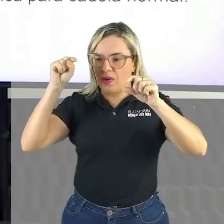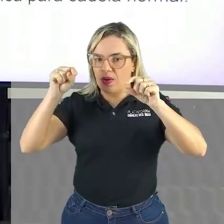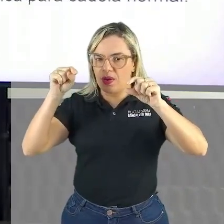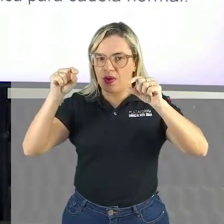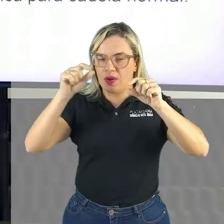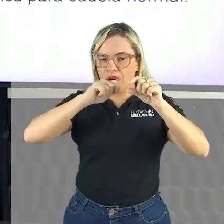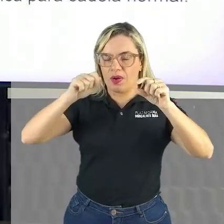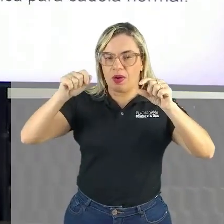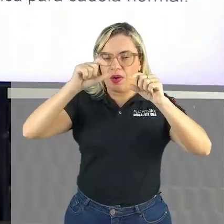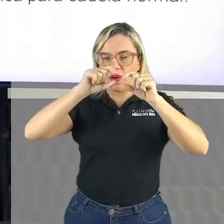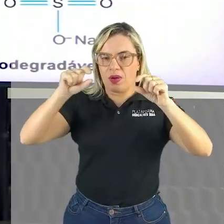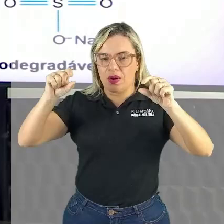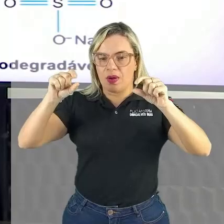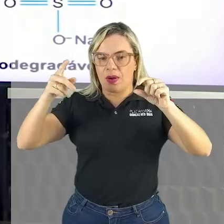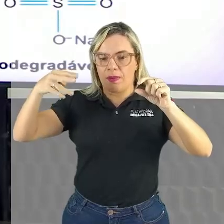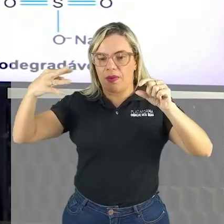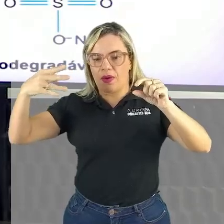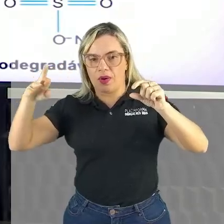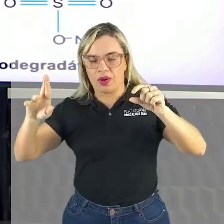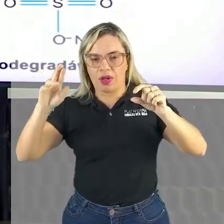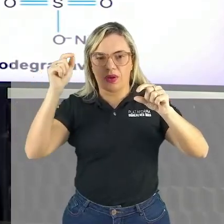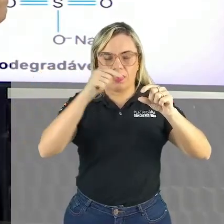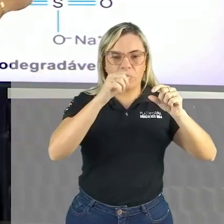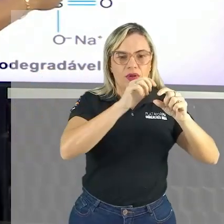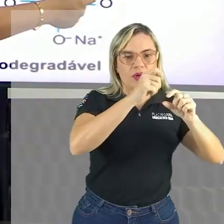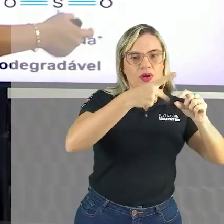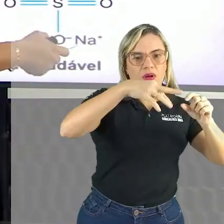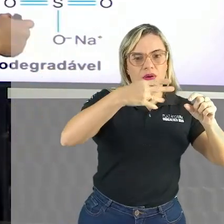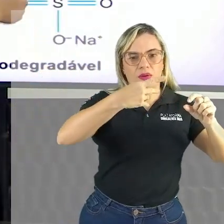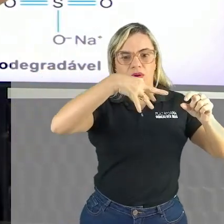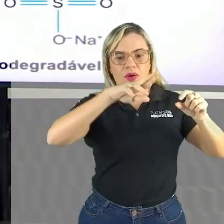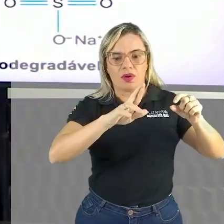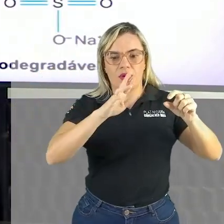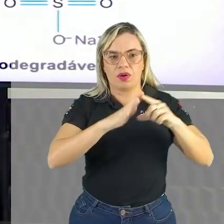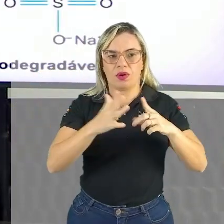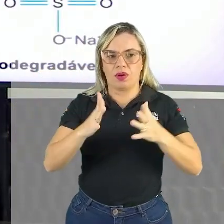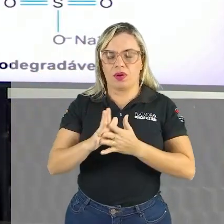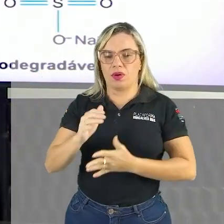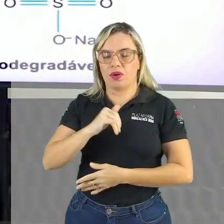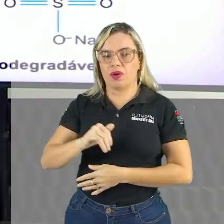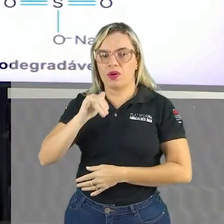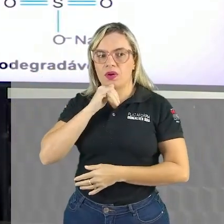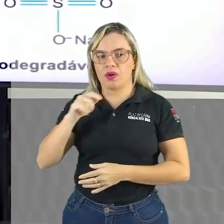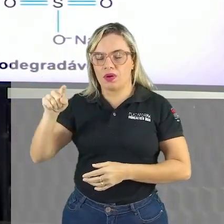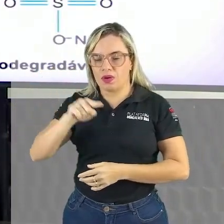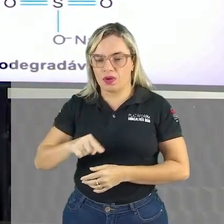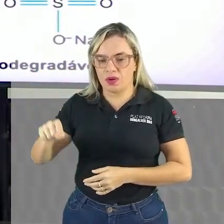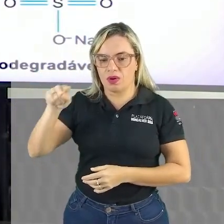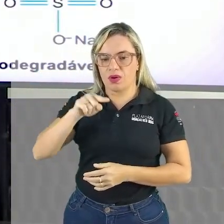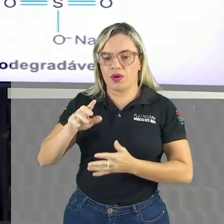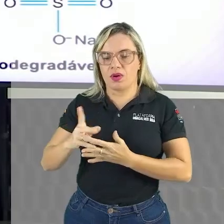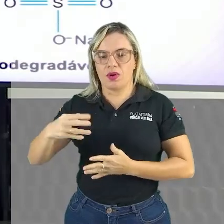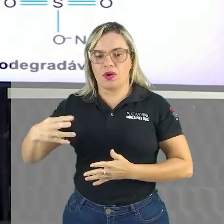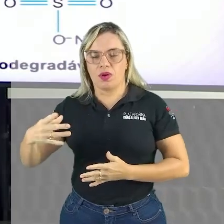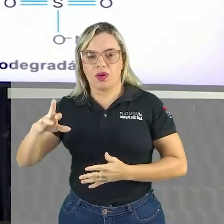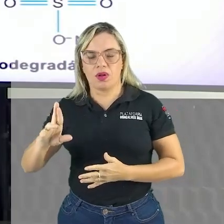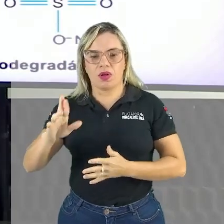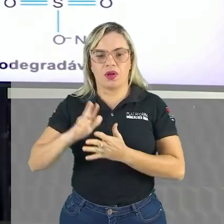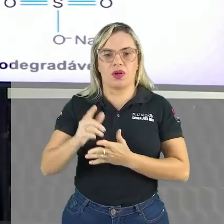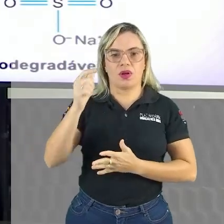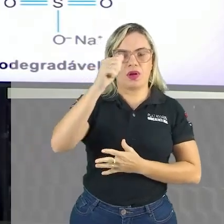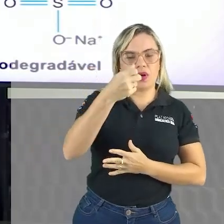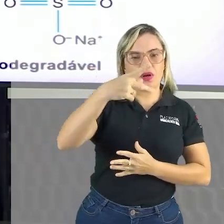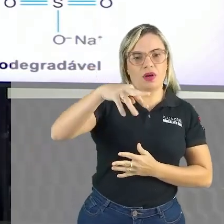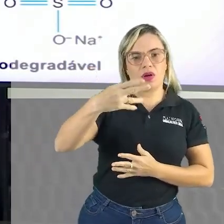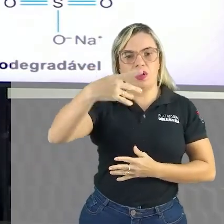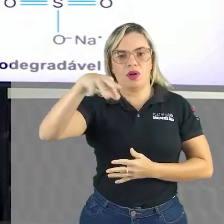e uma parte apolar. Por exemplo, aqui, ó, essa parte é polar e essa parte é apolar da estrutura.